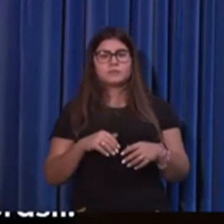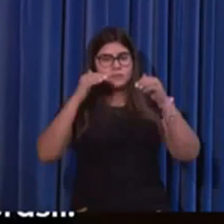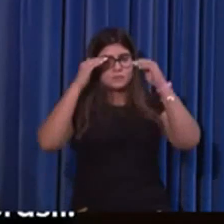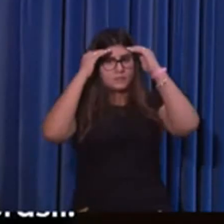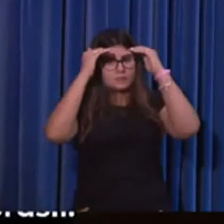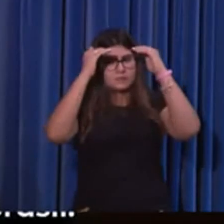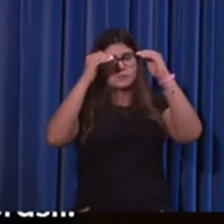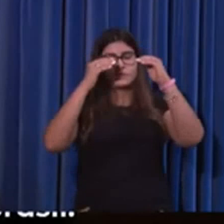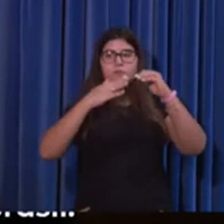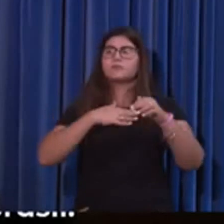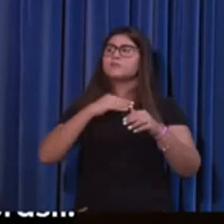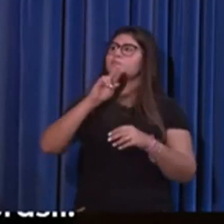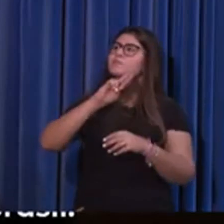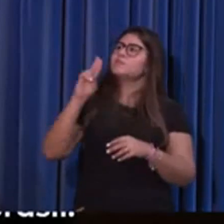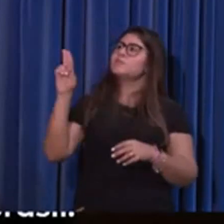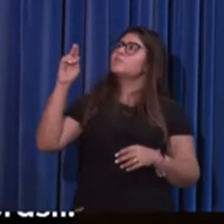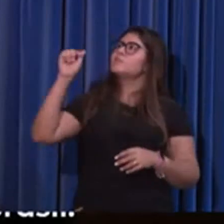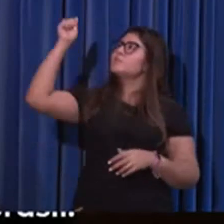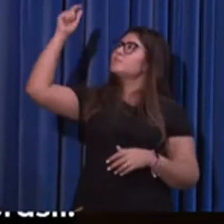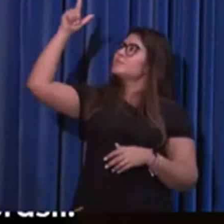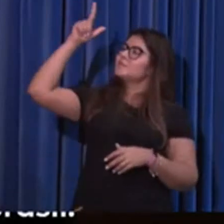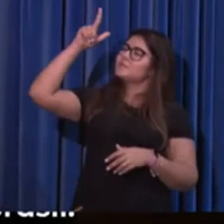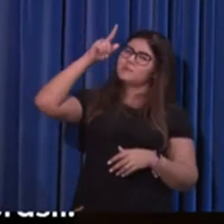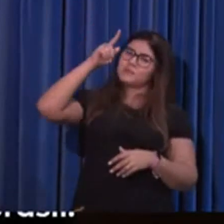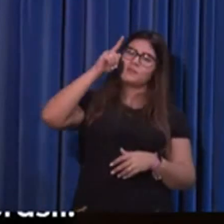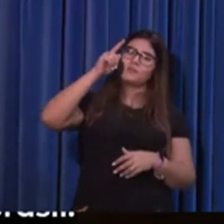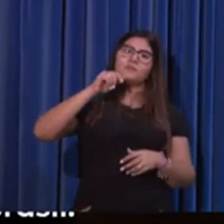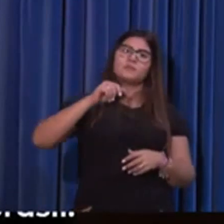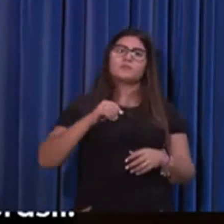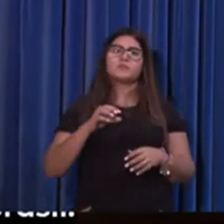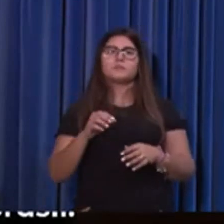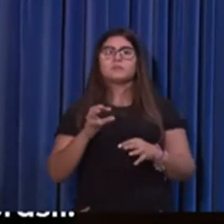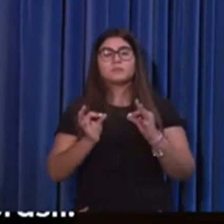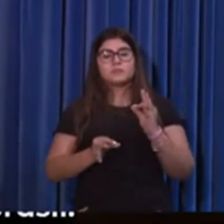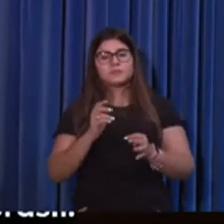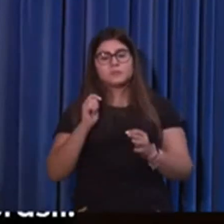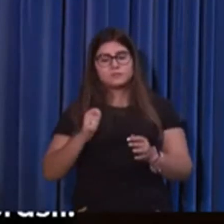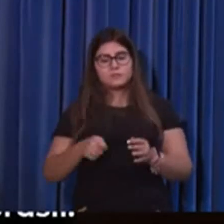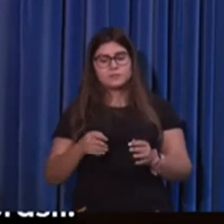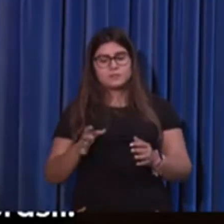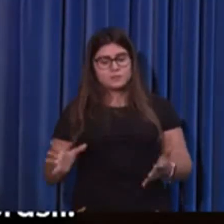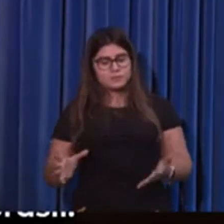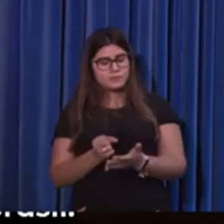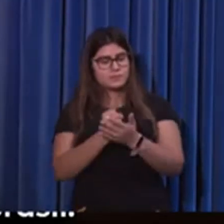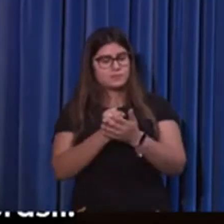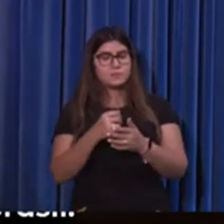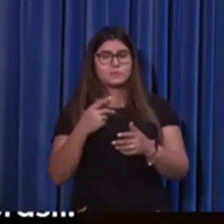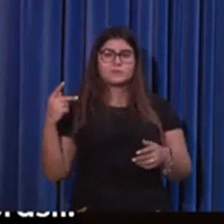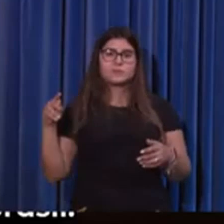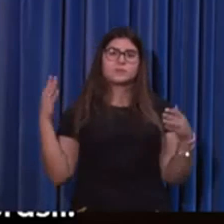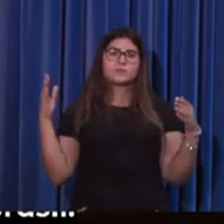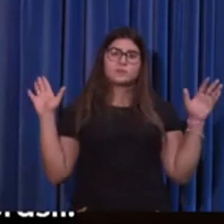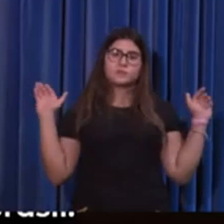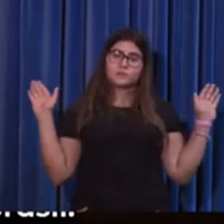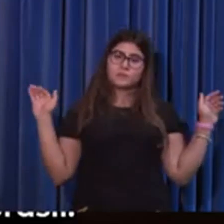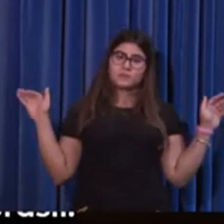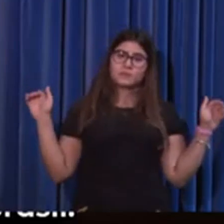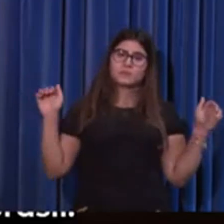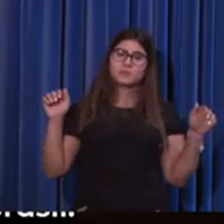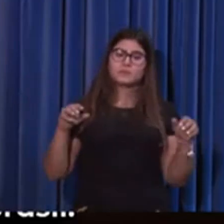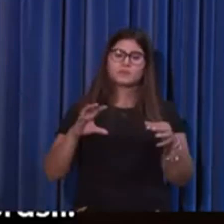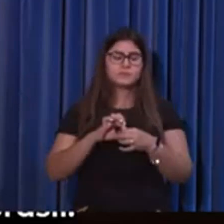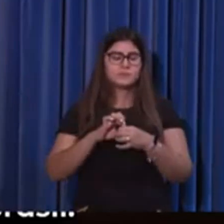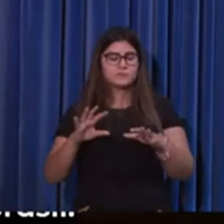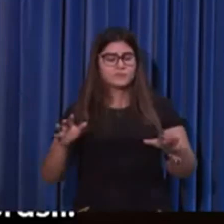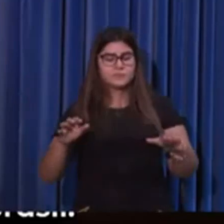da justiça, trazendo salvação nas suas asas. Saireis e saltareis como bezerros soltos